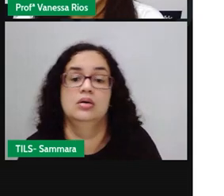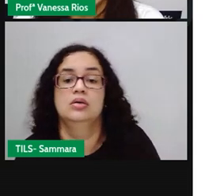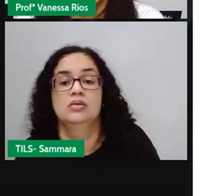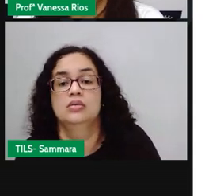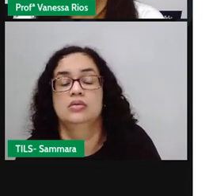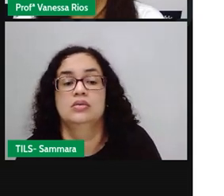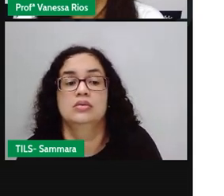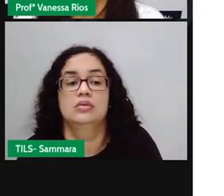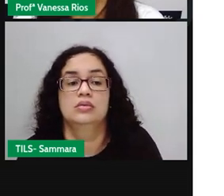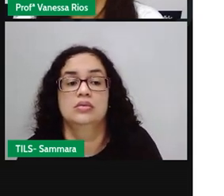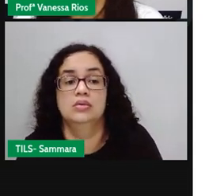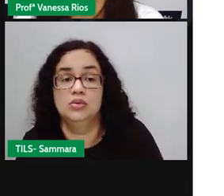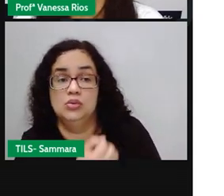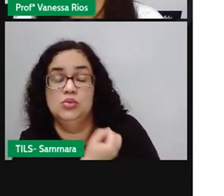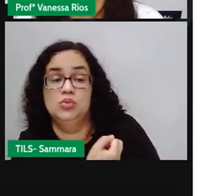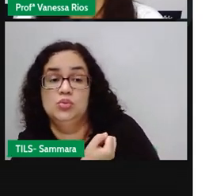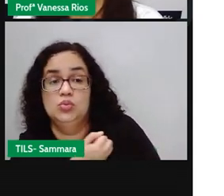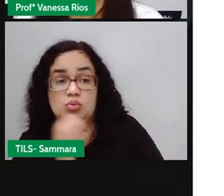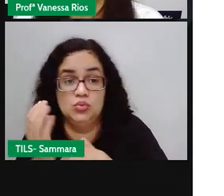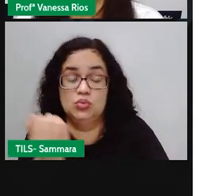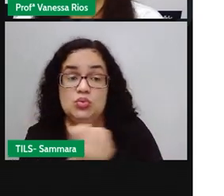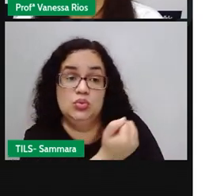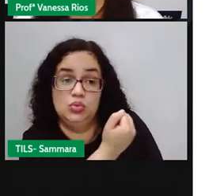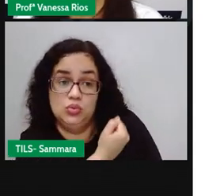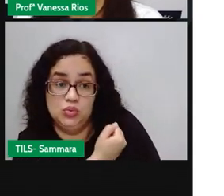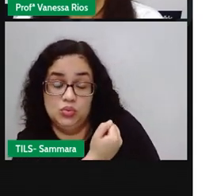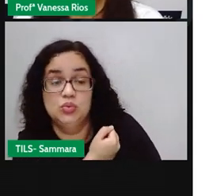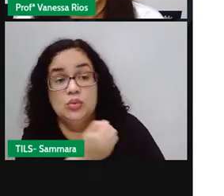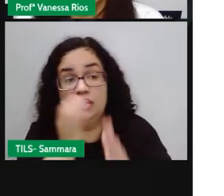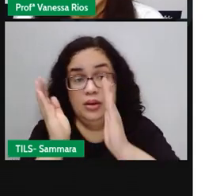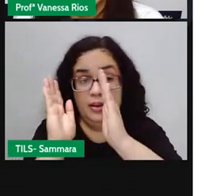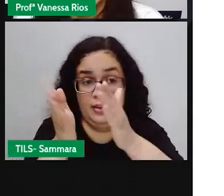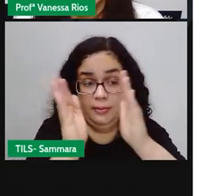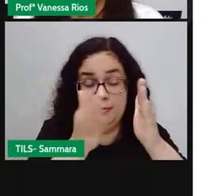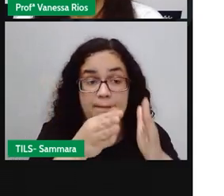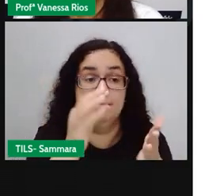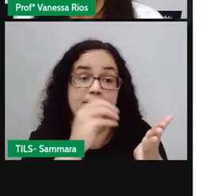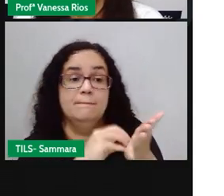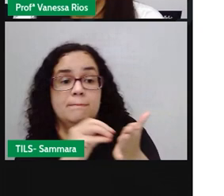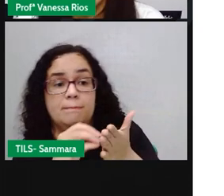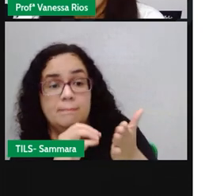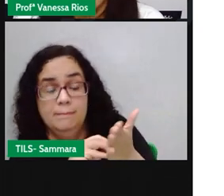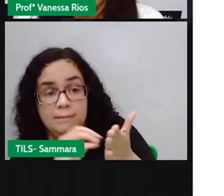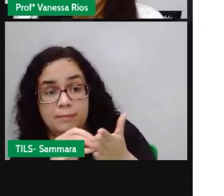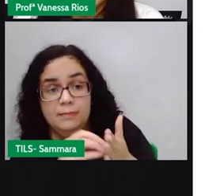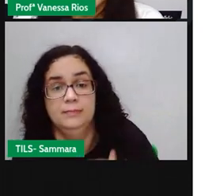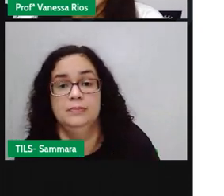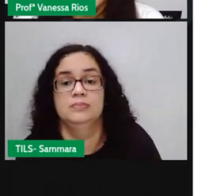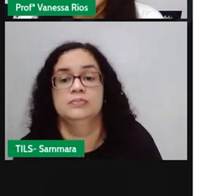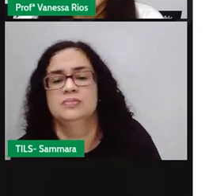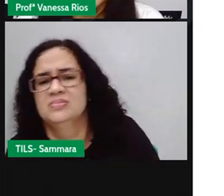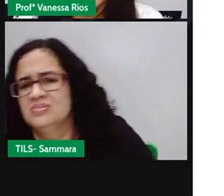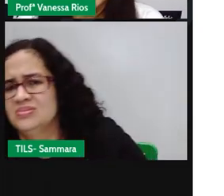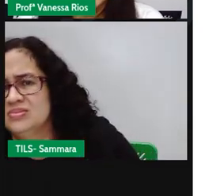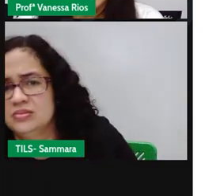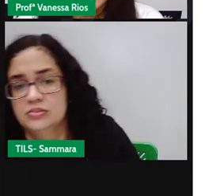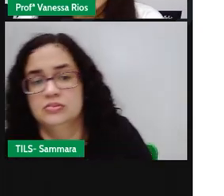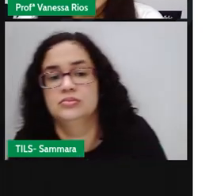seguida, né, uma ordem, uma sequência numérica seguida pelas pecinhas do dominó.